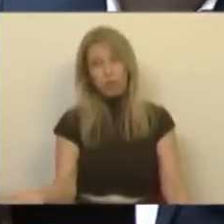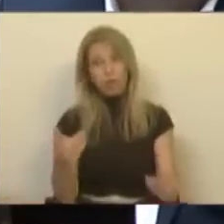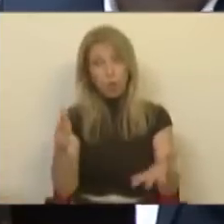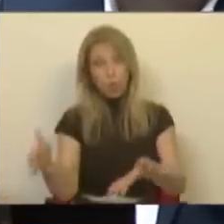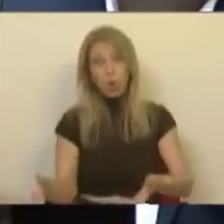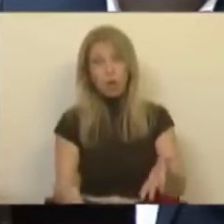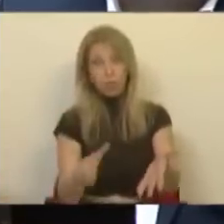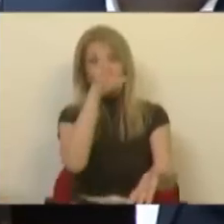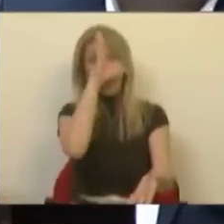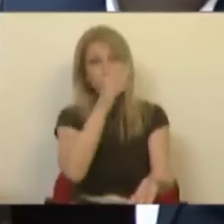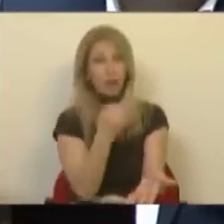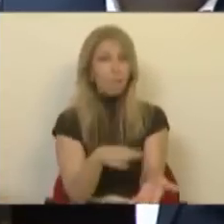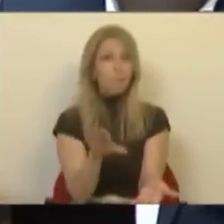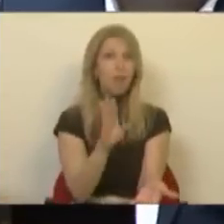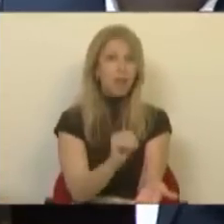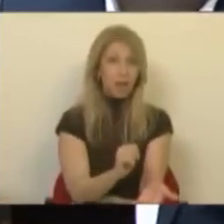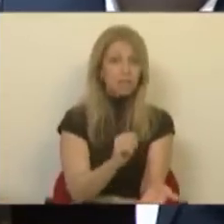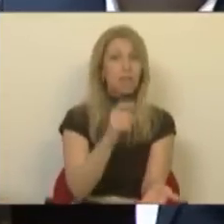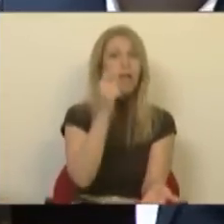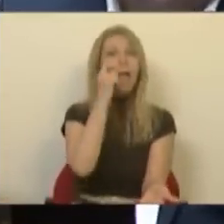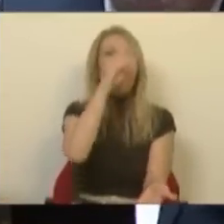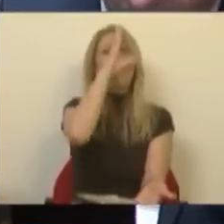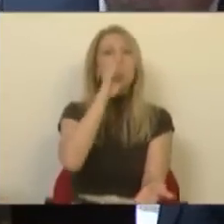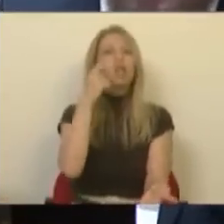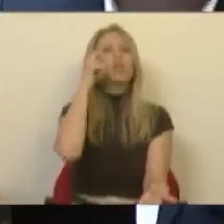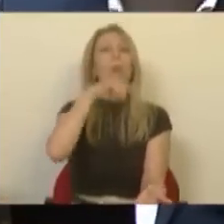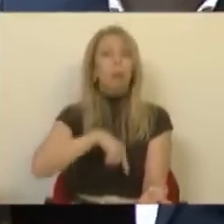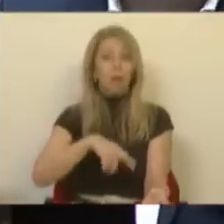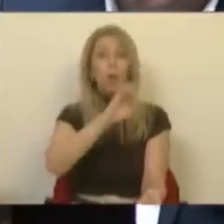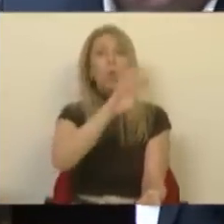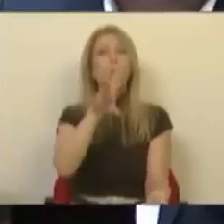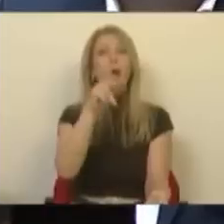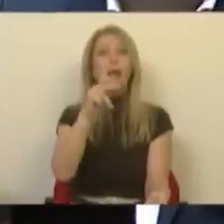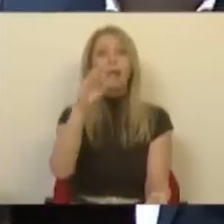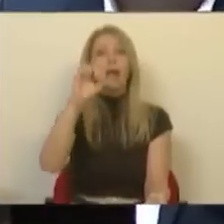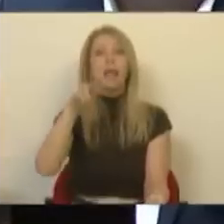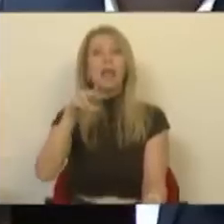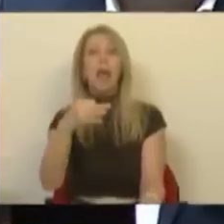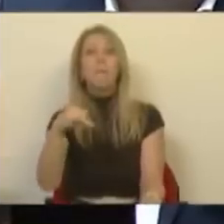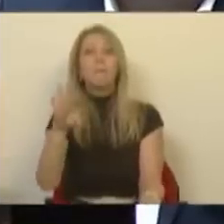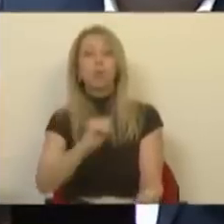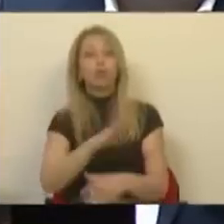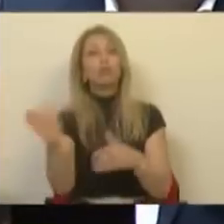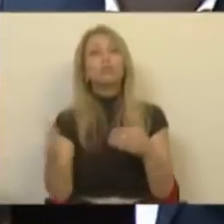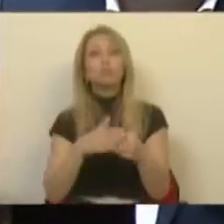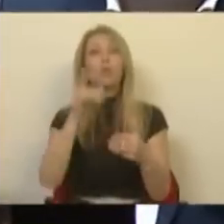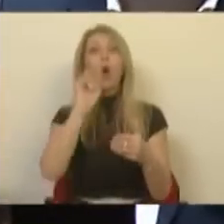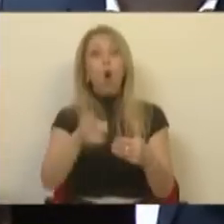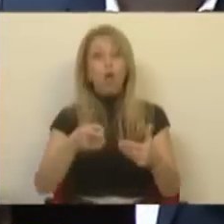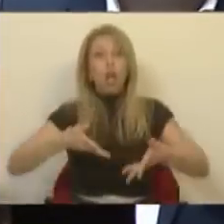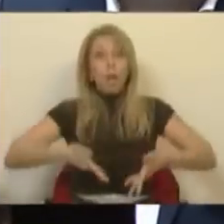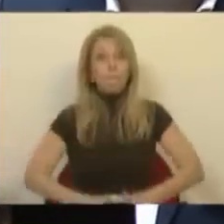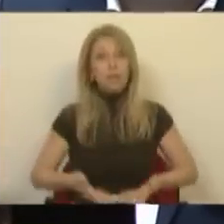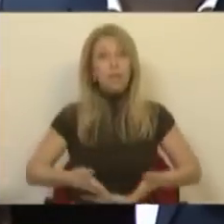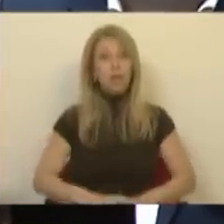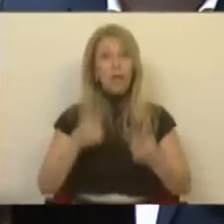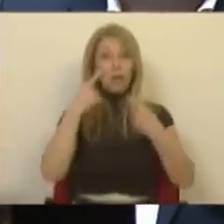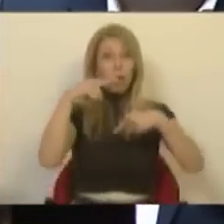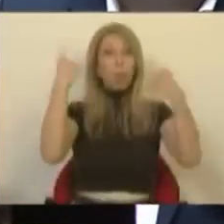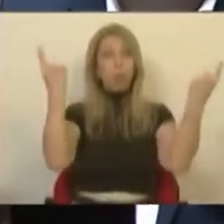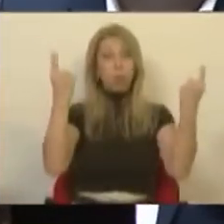partido socialista em que era Ministro Correia de Campos e o resultado foi um encerramento definitivo das maternidades públicas e a abertura